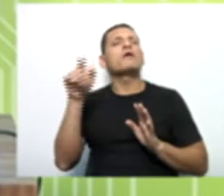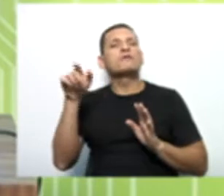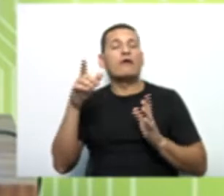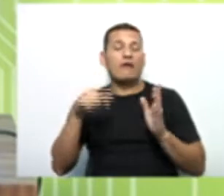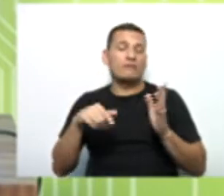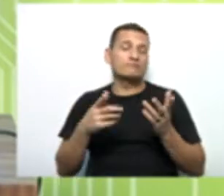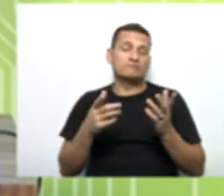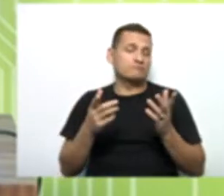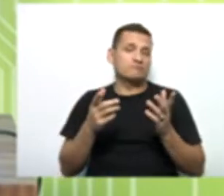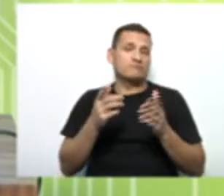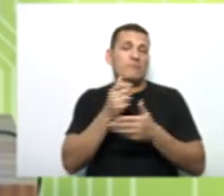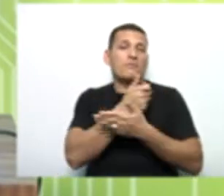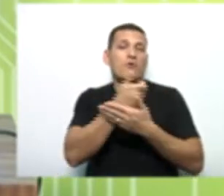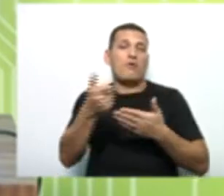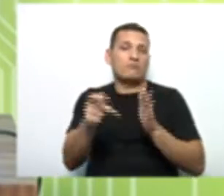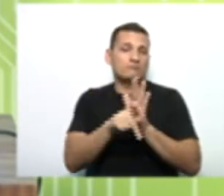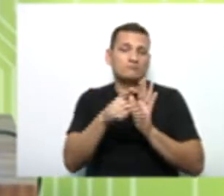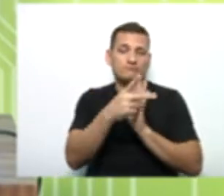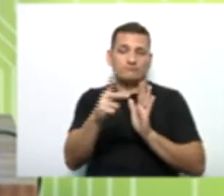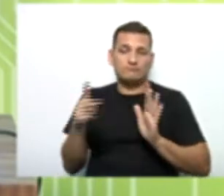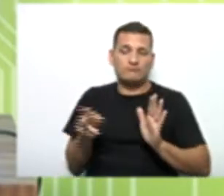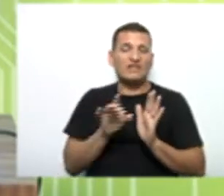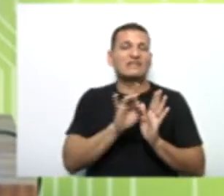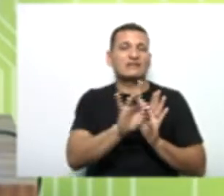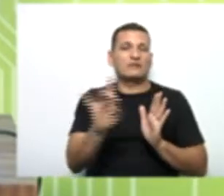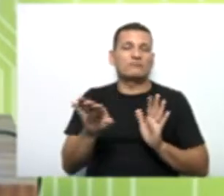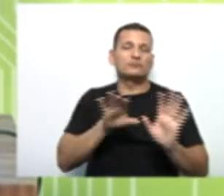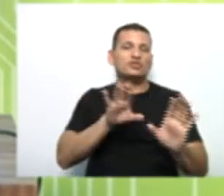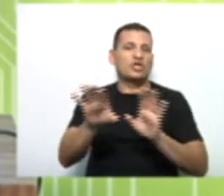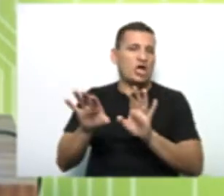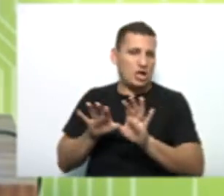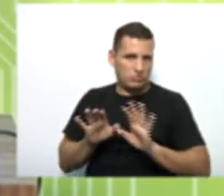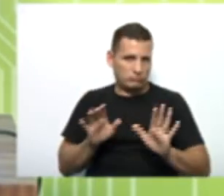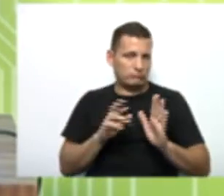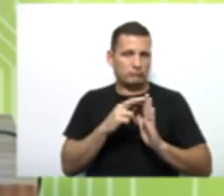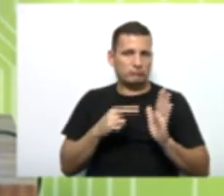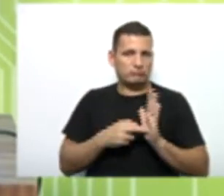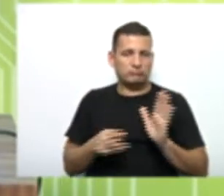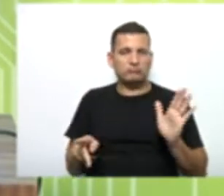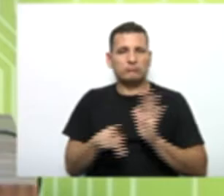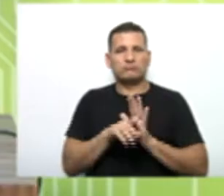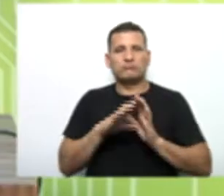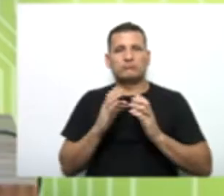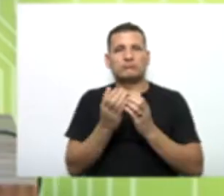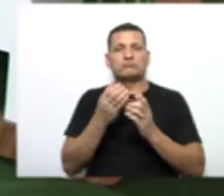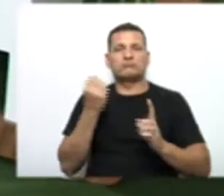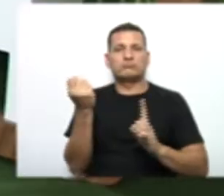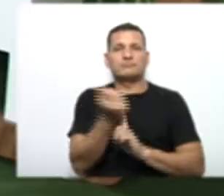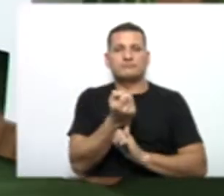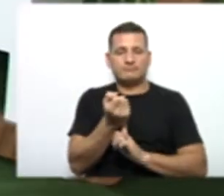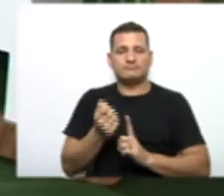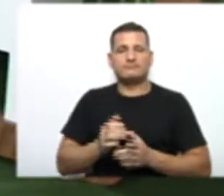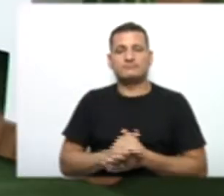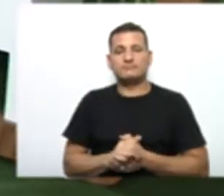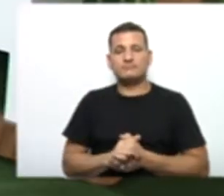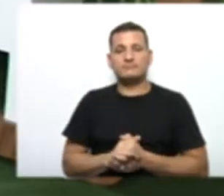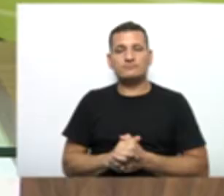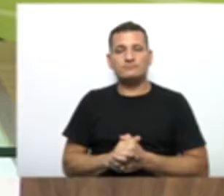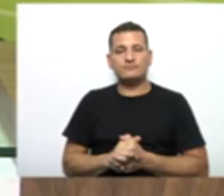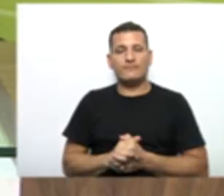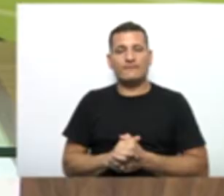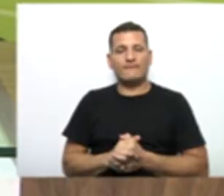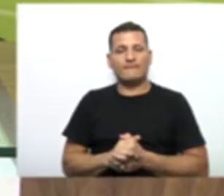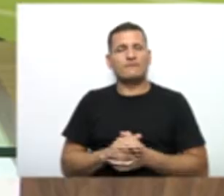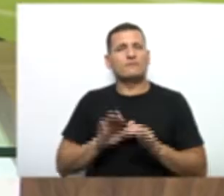aluno, a moral do professor, que são essas normas que nós temos enquanto grupos sociais. Além disso, professor Wesley, é extremamente importante para os